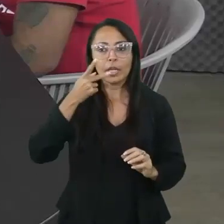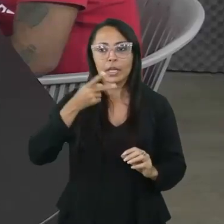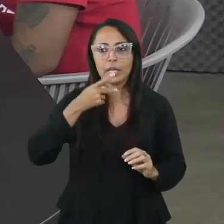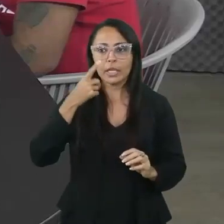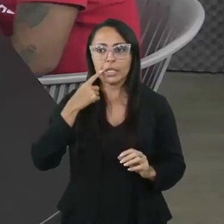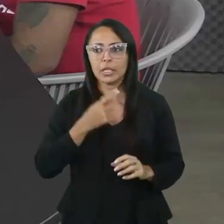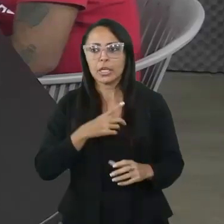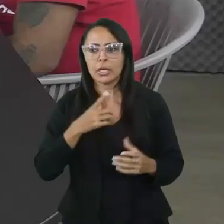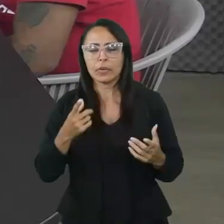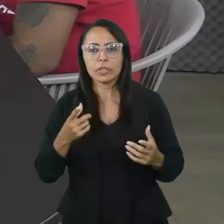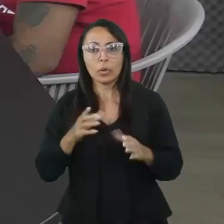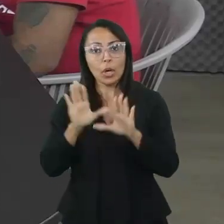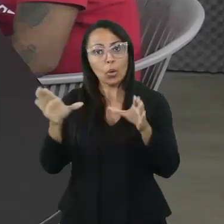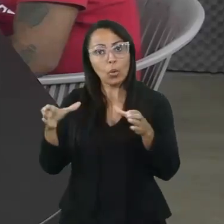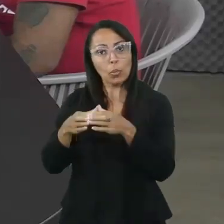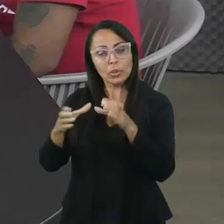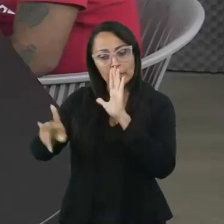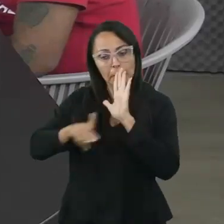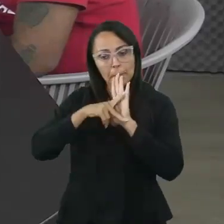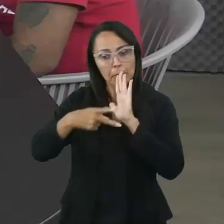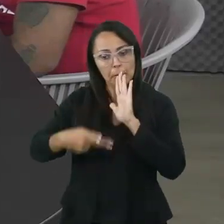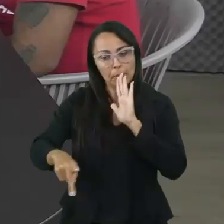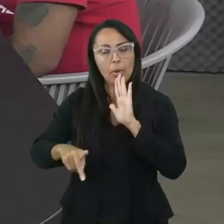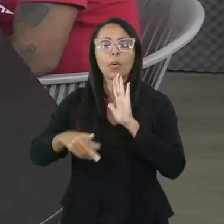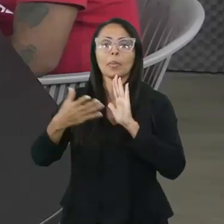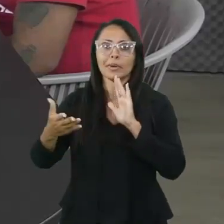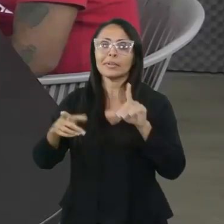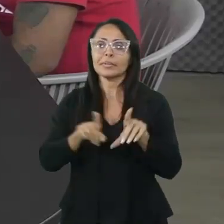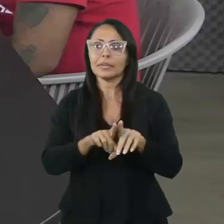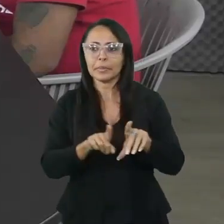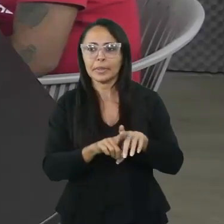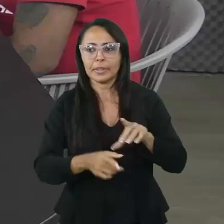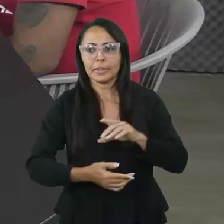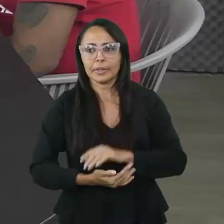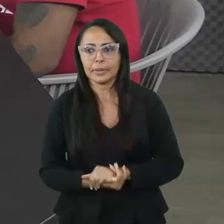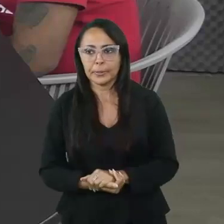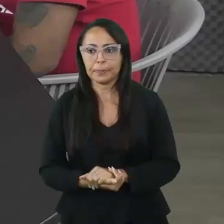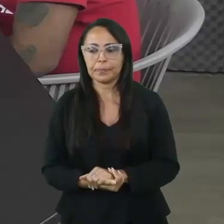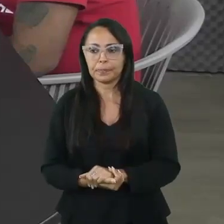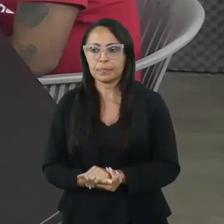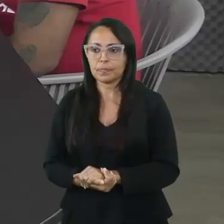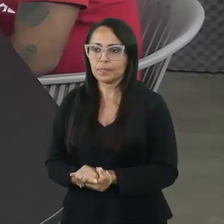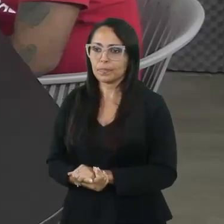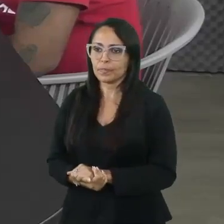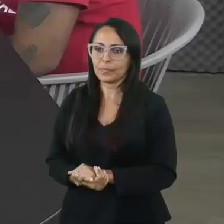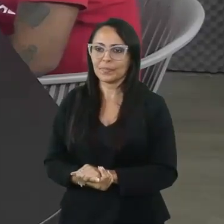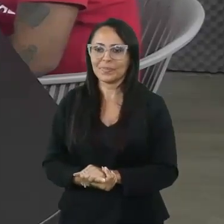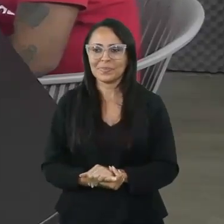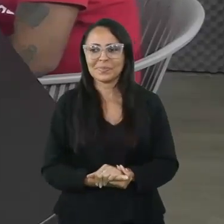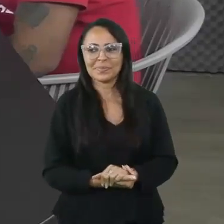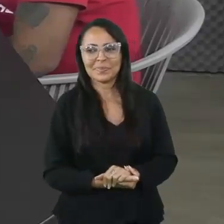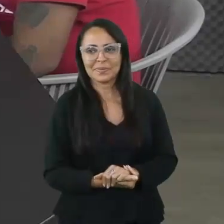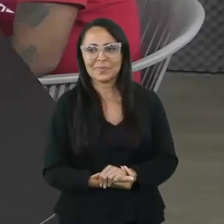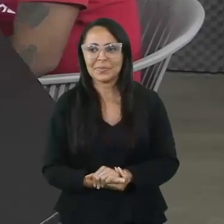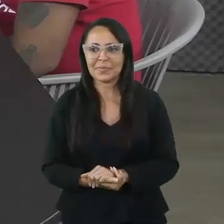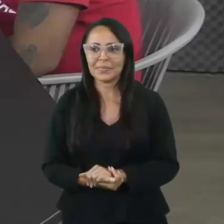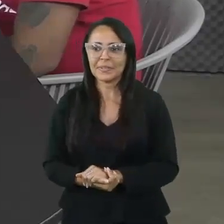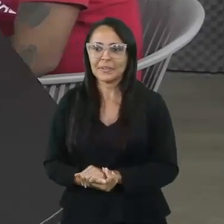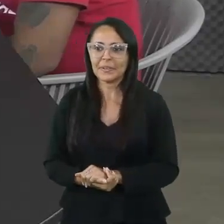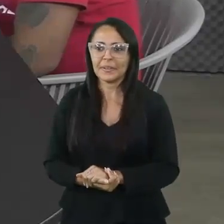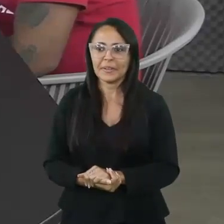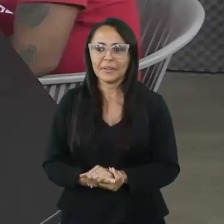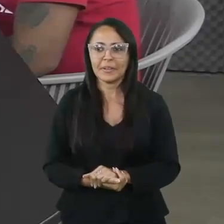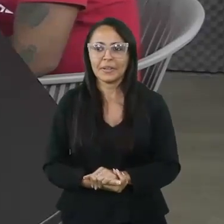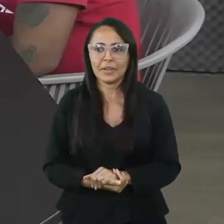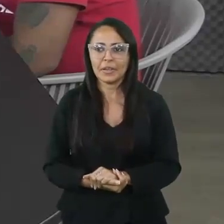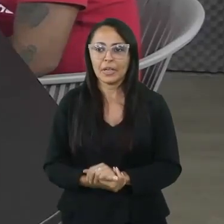que é a tua comunidade também. Isso é muito poderoso, né? Olha, se quiser, bom, vamos desviar o assunto, mas porque veja, eu não